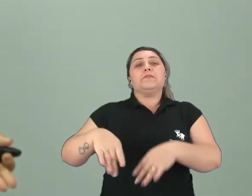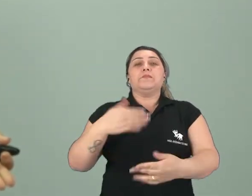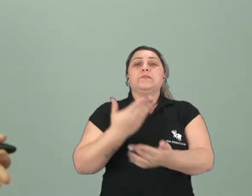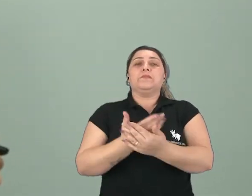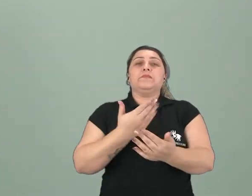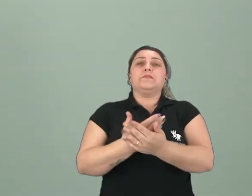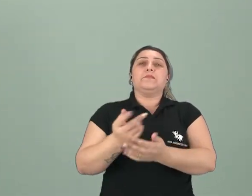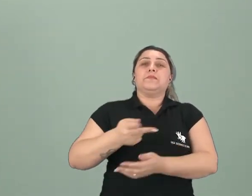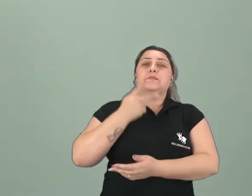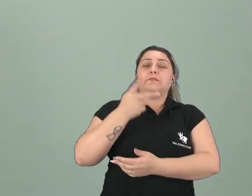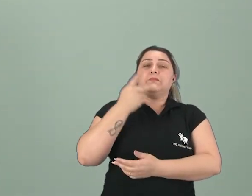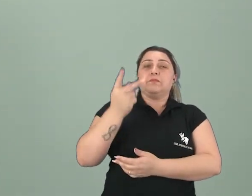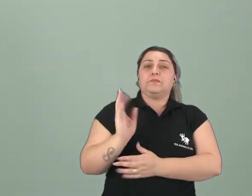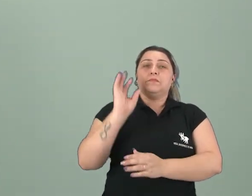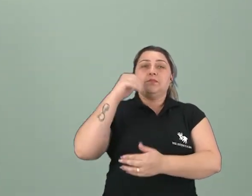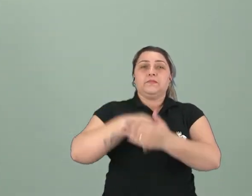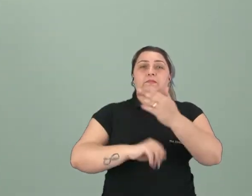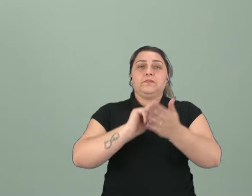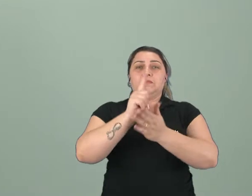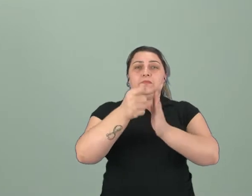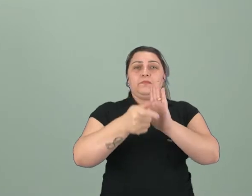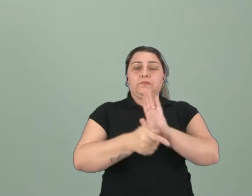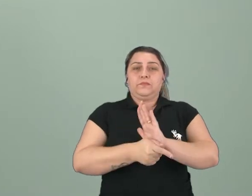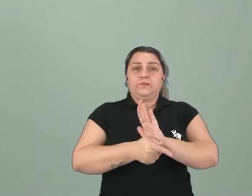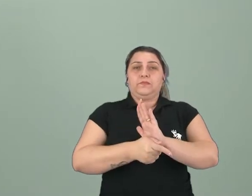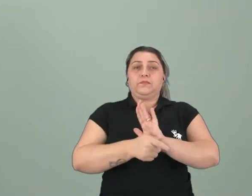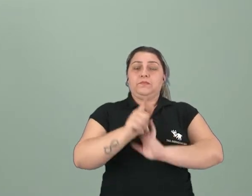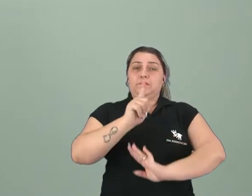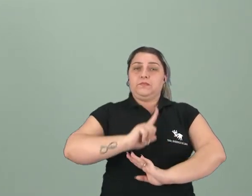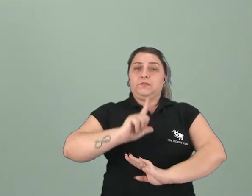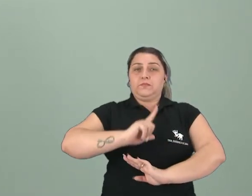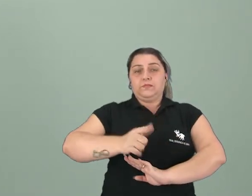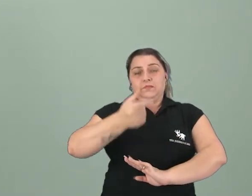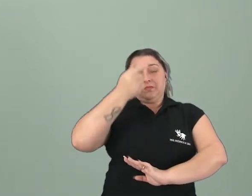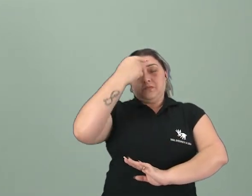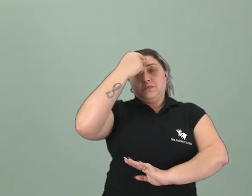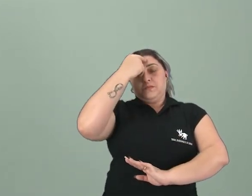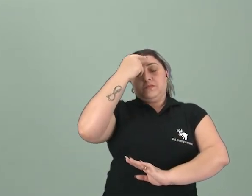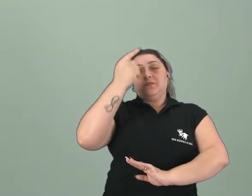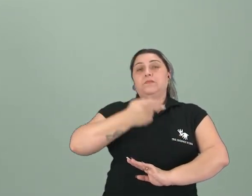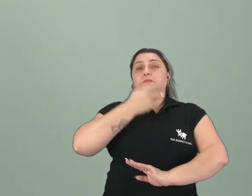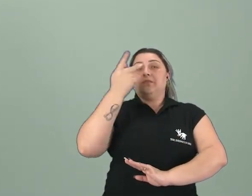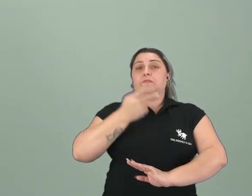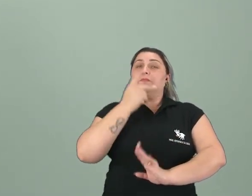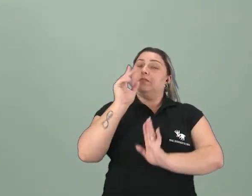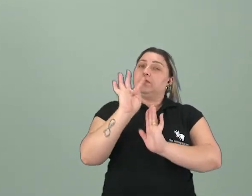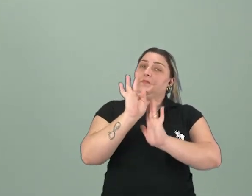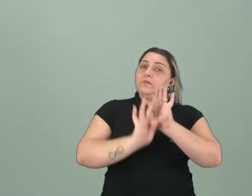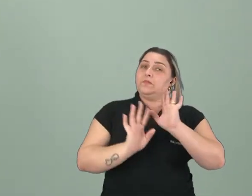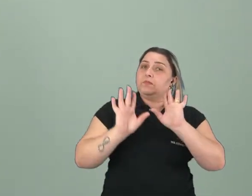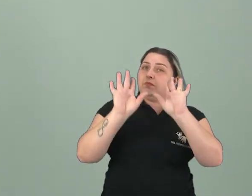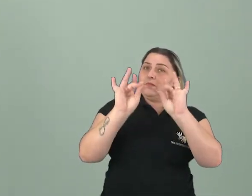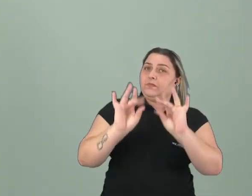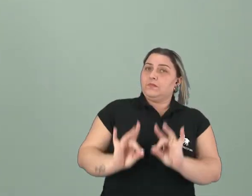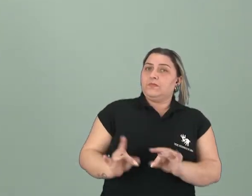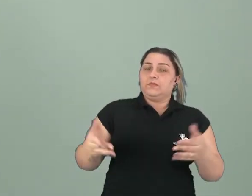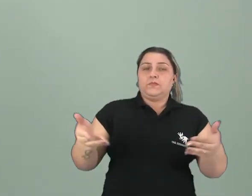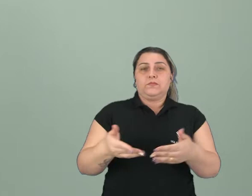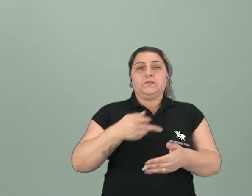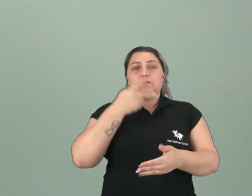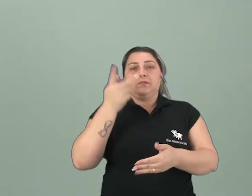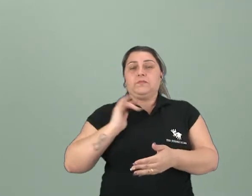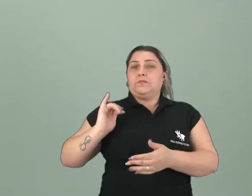falamos sobre, dentro dos gêneros memórias literárias, falamos sobre o texto descritivo. Vamos hoje falar